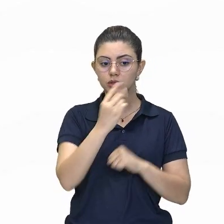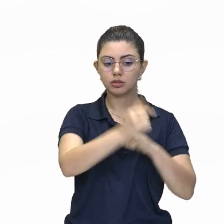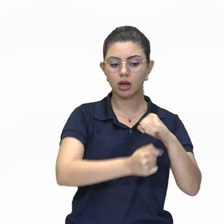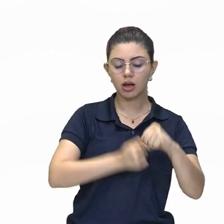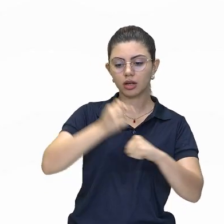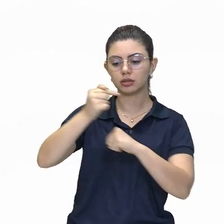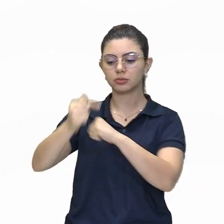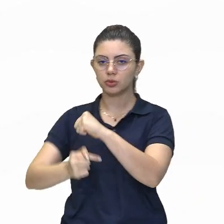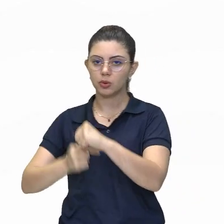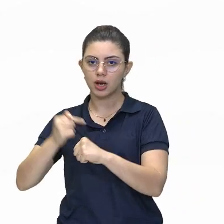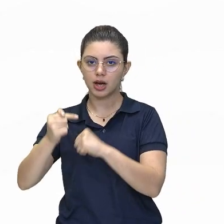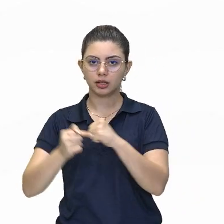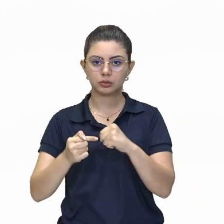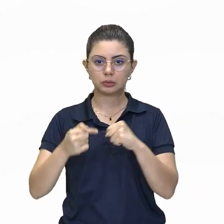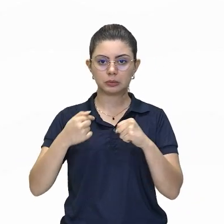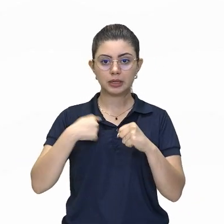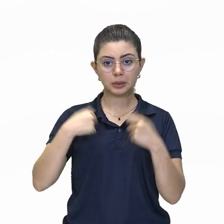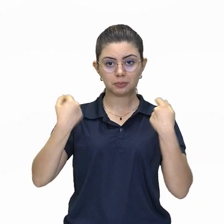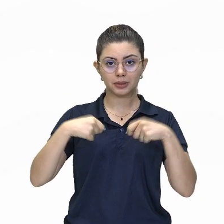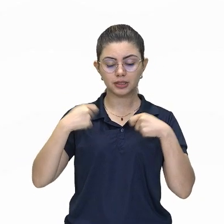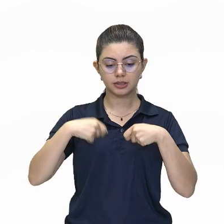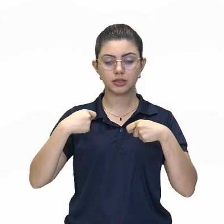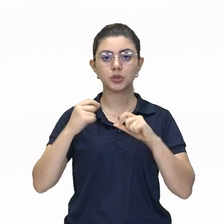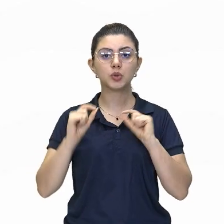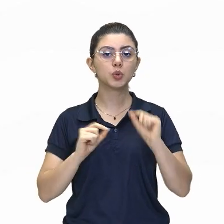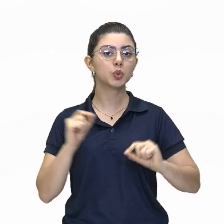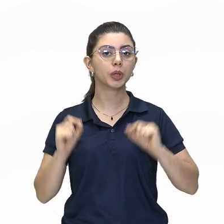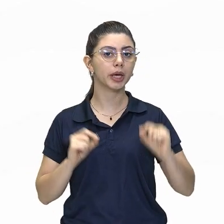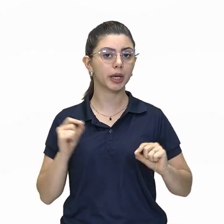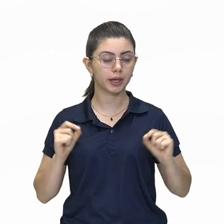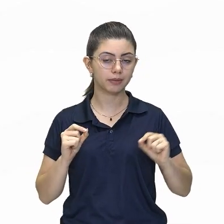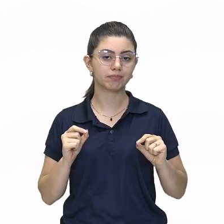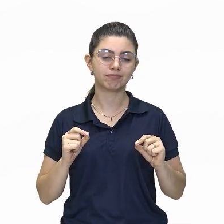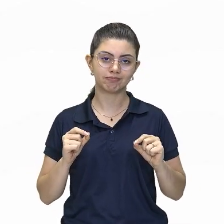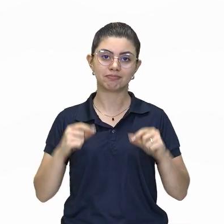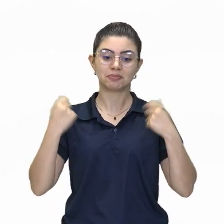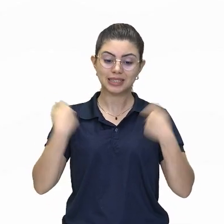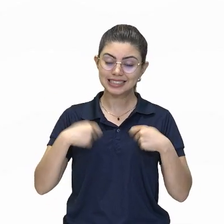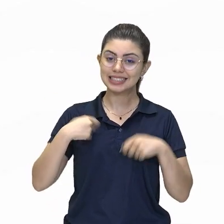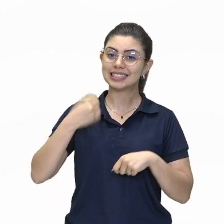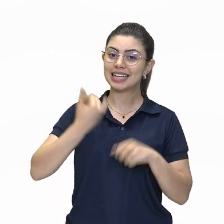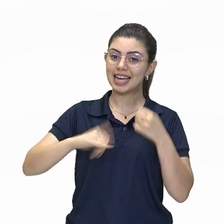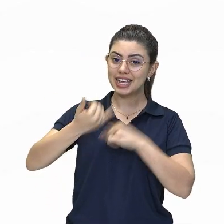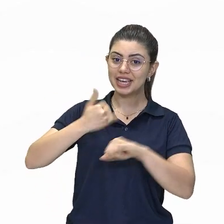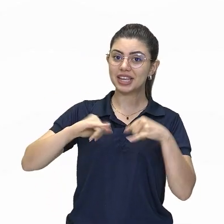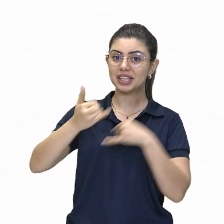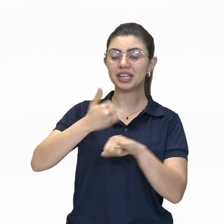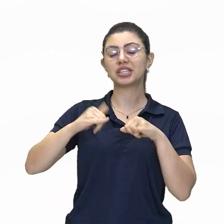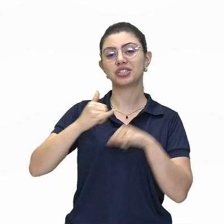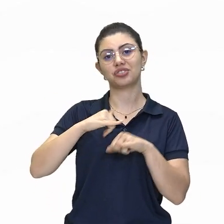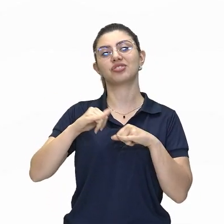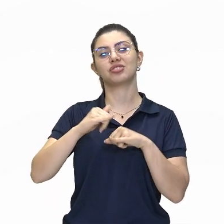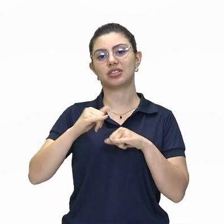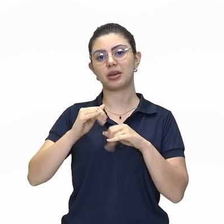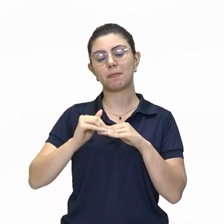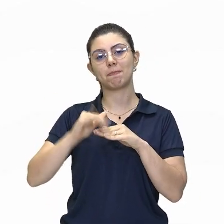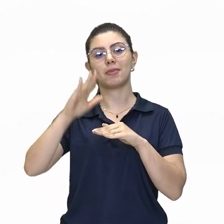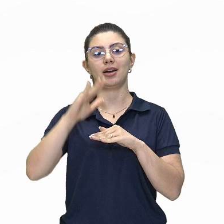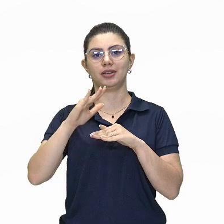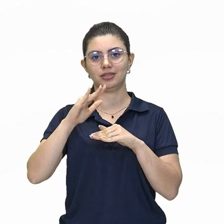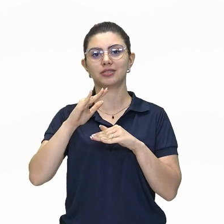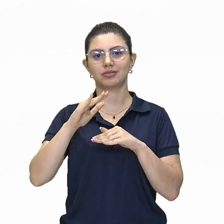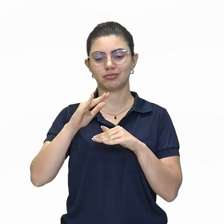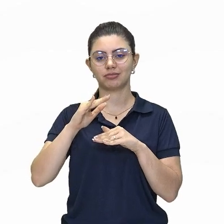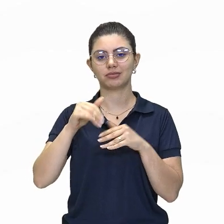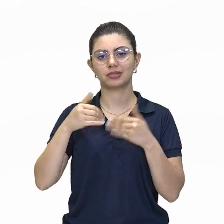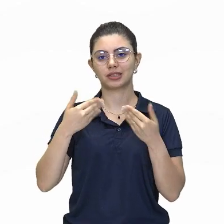um só, esses dois átomos, eu preciso também de mais energia do que eu vou conseguir com a fusão. Então, isso